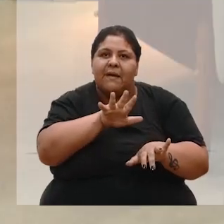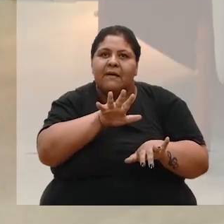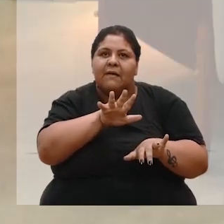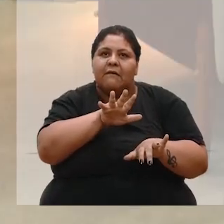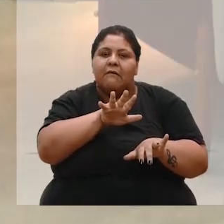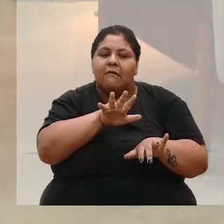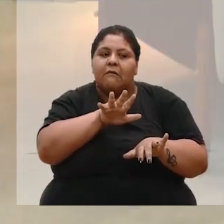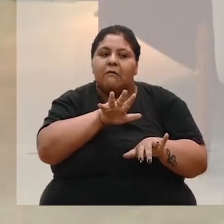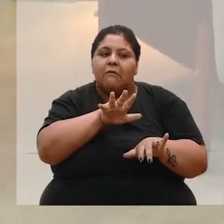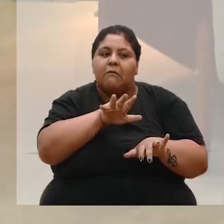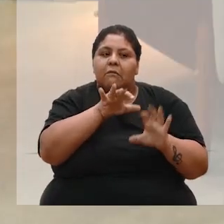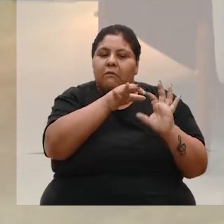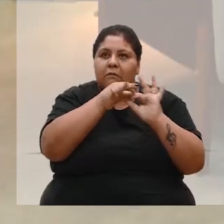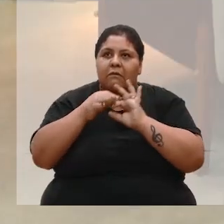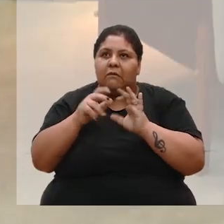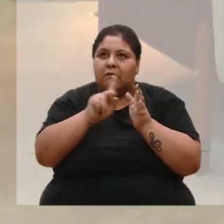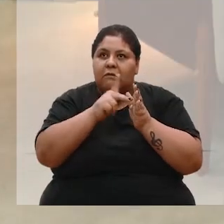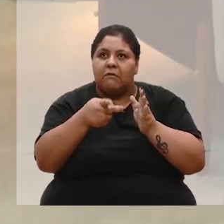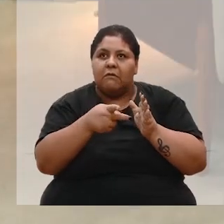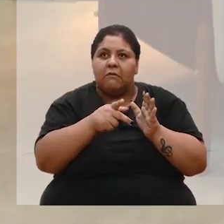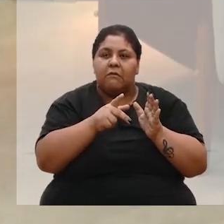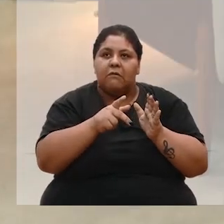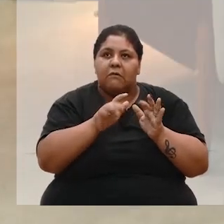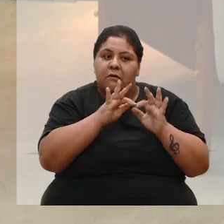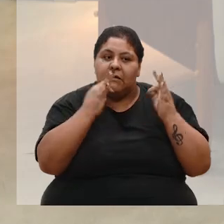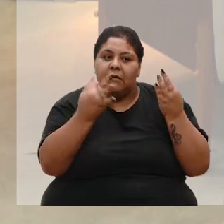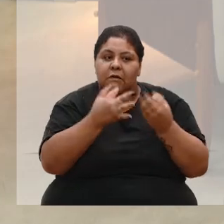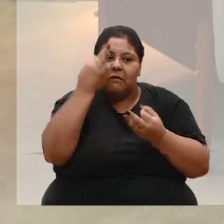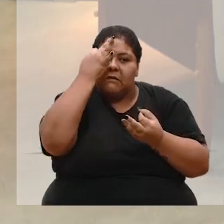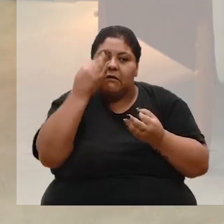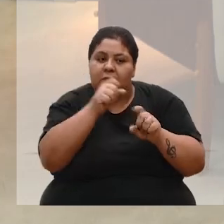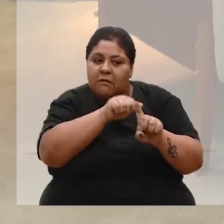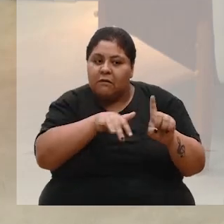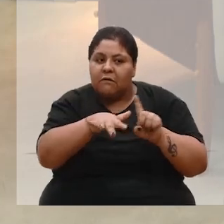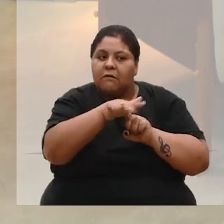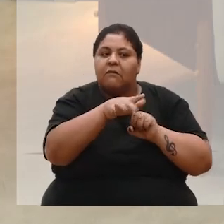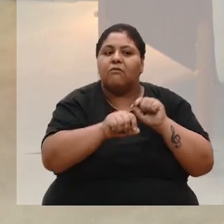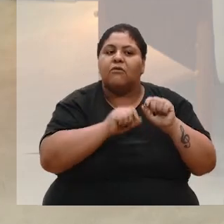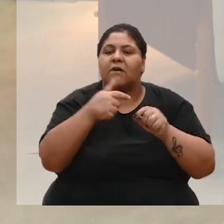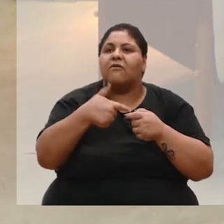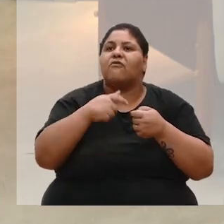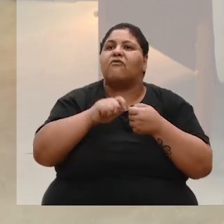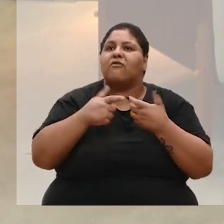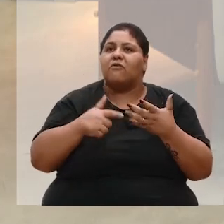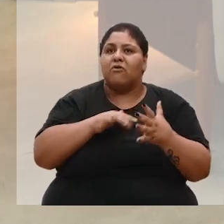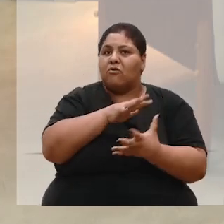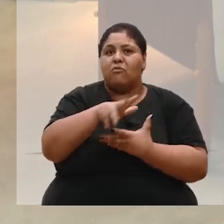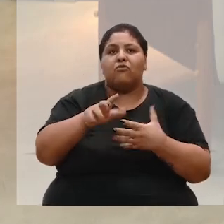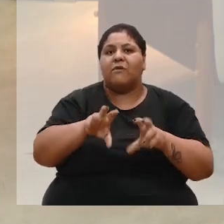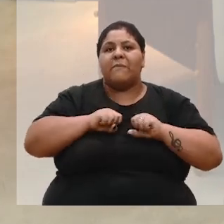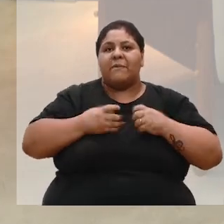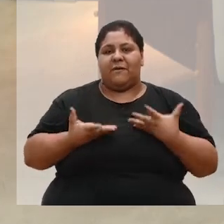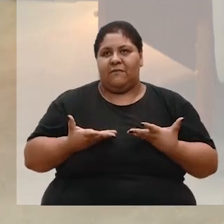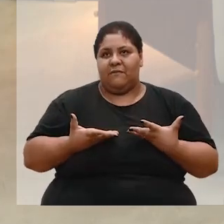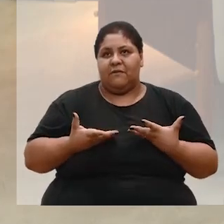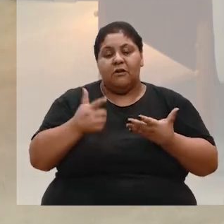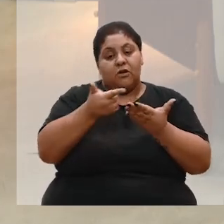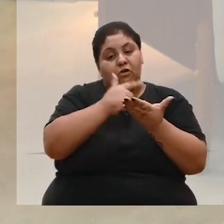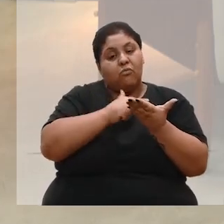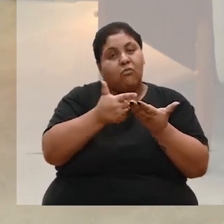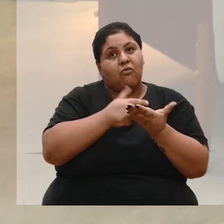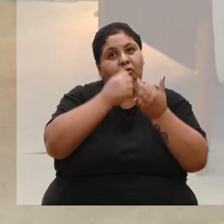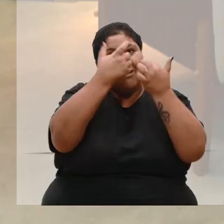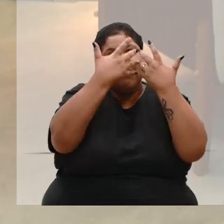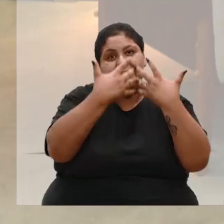se a própria família não entendeu ela, a sociedade não entendeu ela, o que eu vou fazer? O mundo não é para mim. E o livro a gente